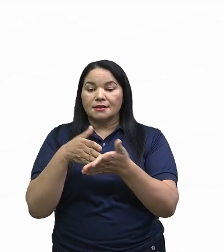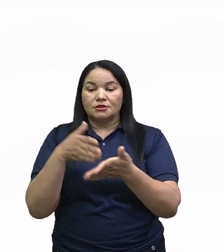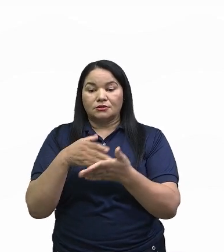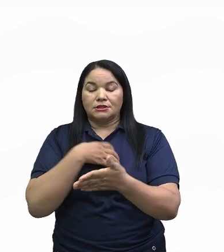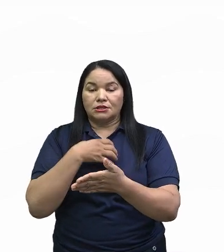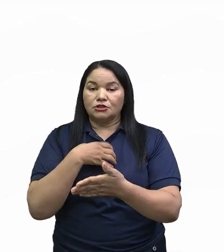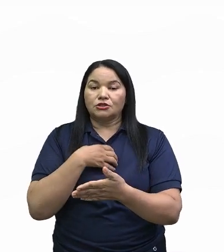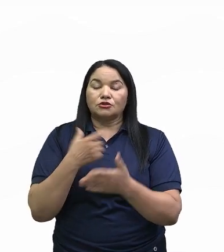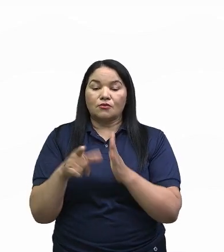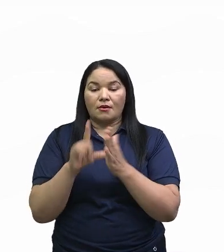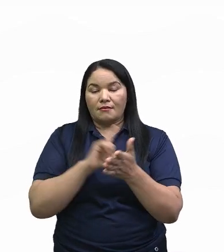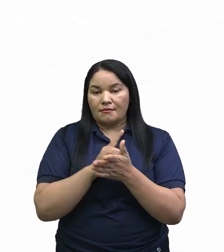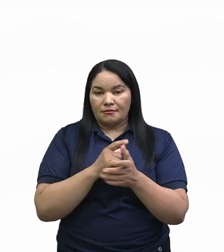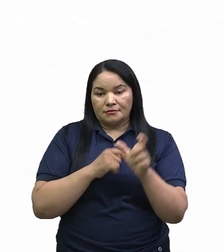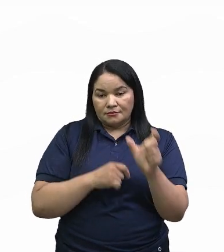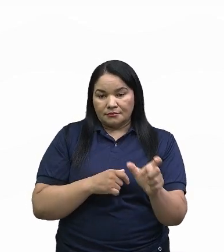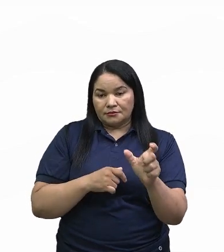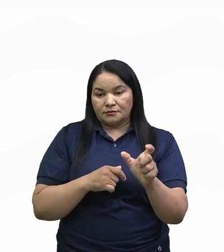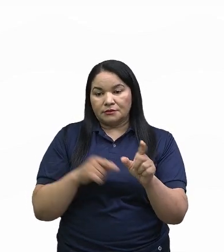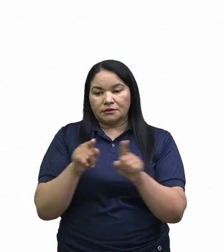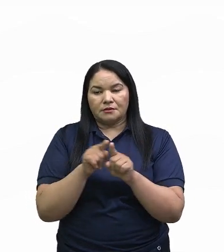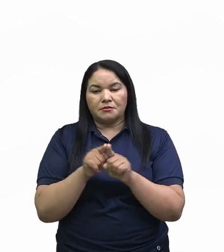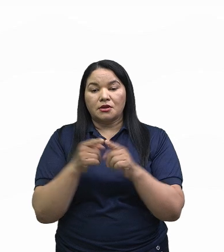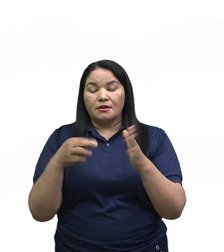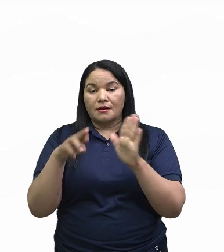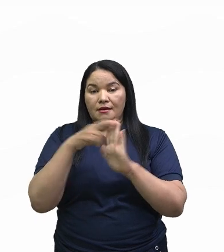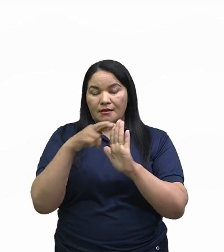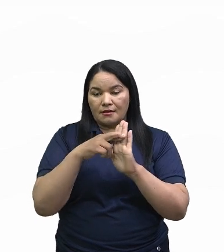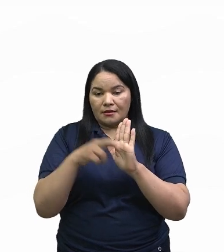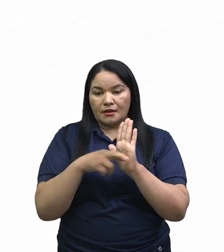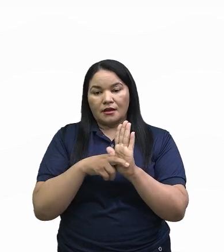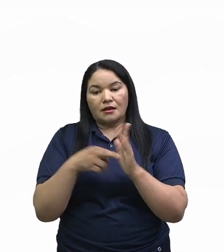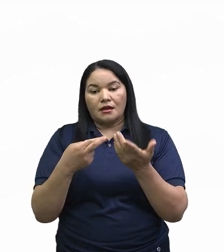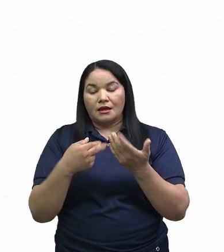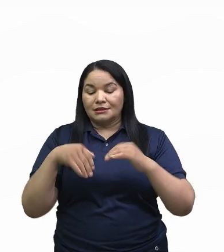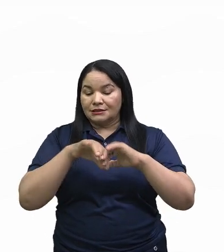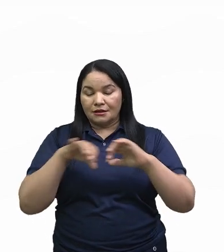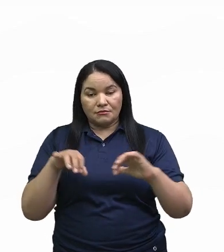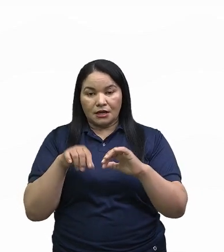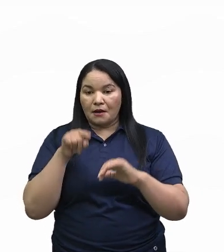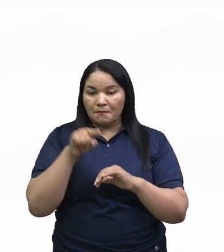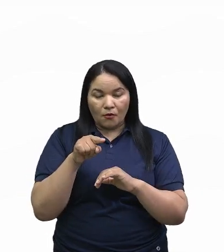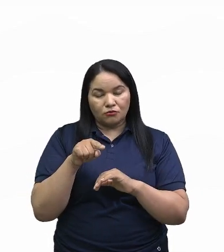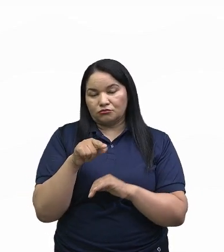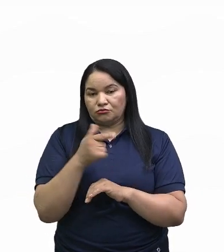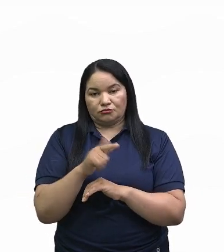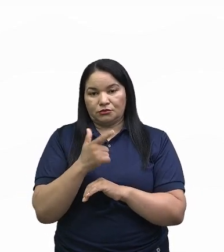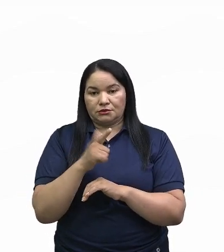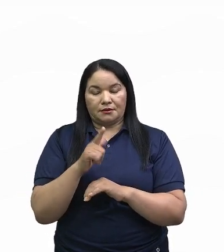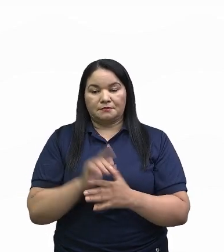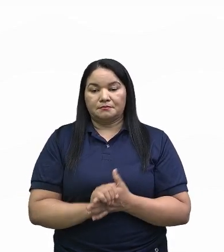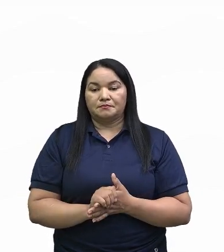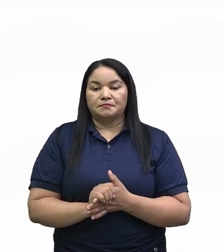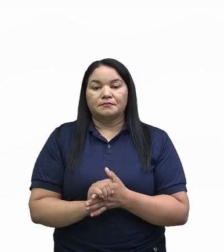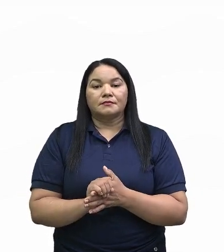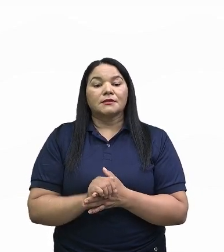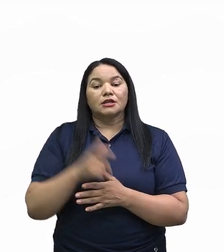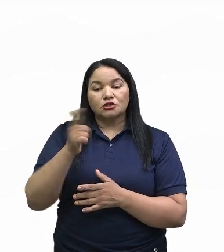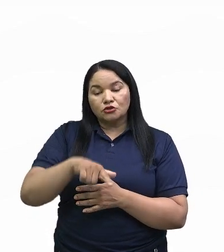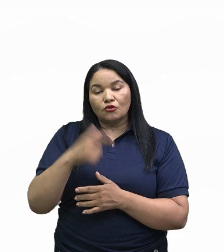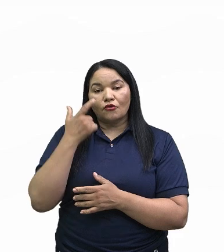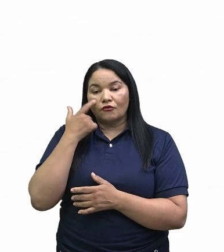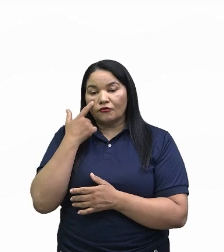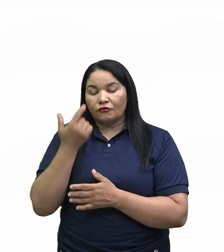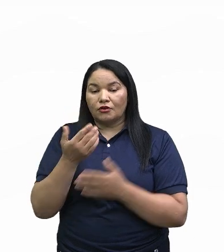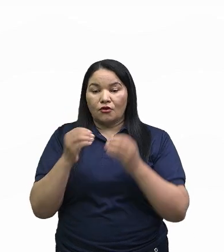sentido do termo antecedente. Por via de regra, não vêm separadas por pontuação. Então, a gente vai voltar à